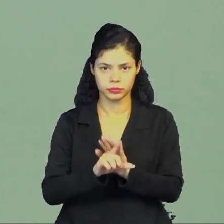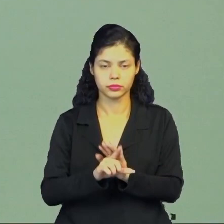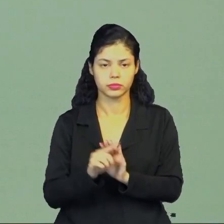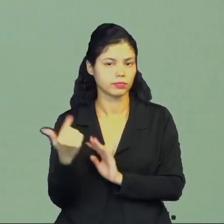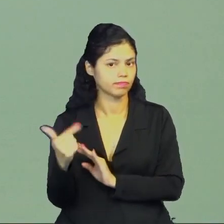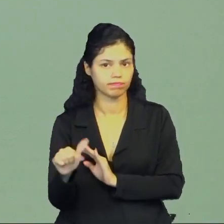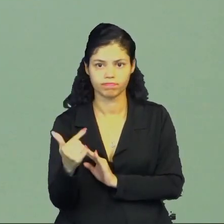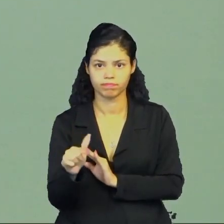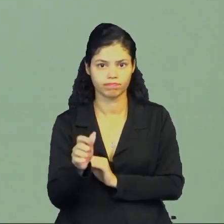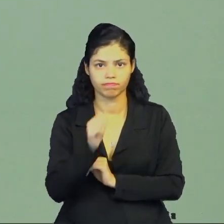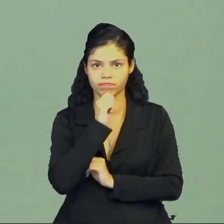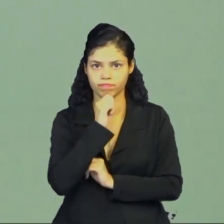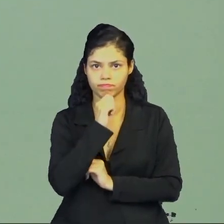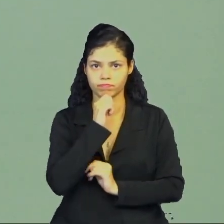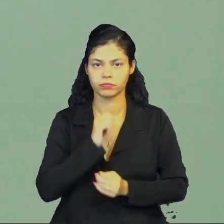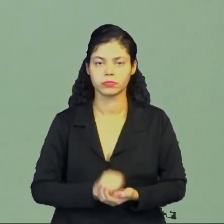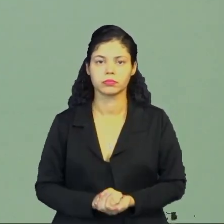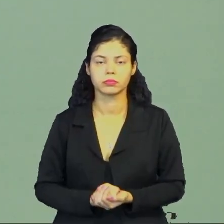havia uma